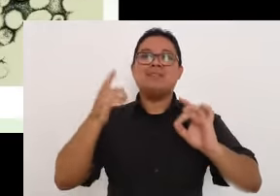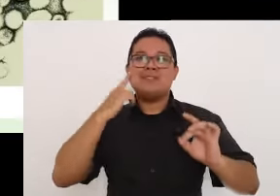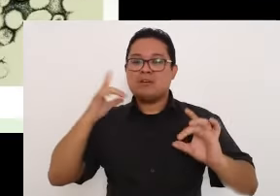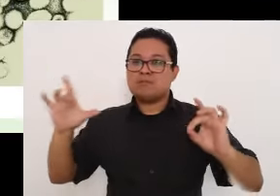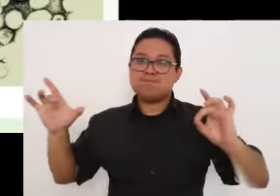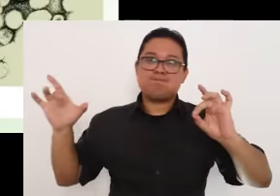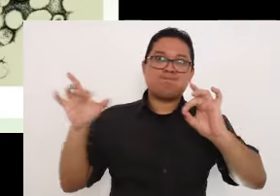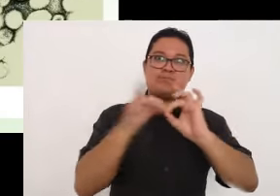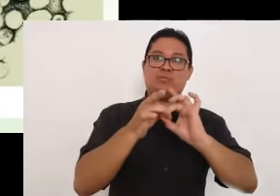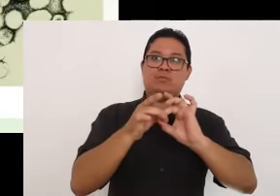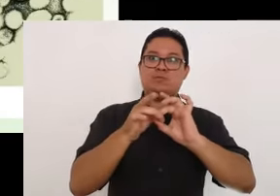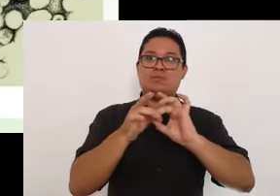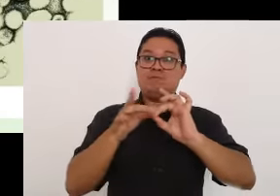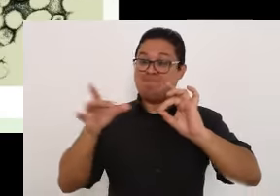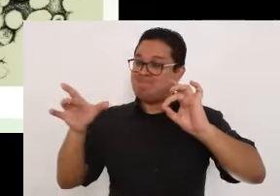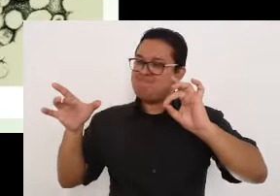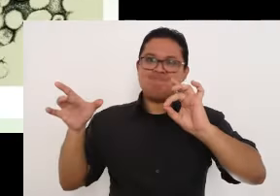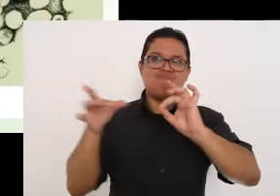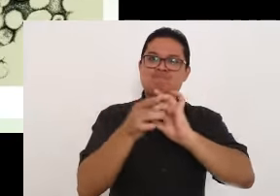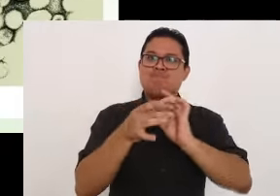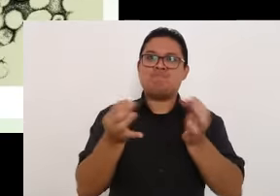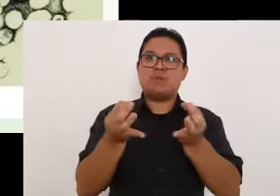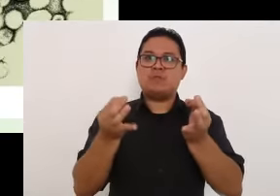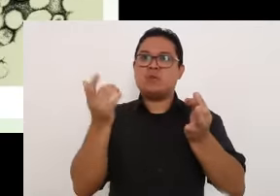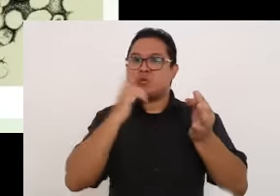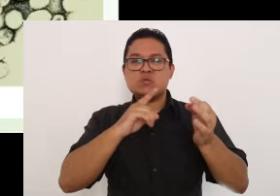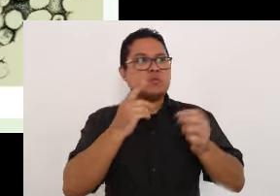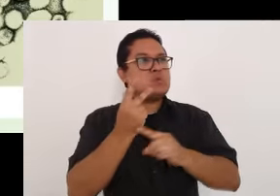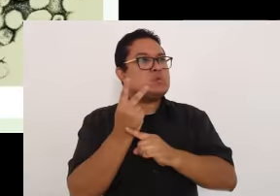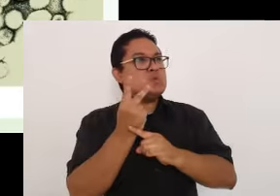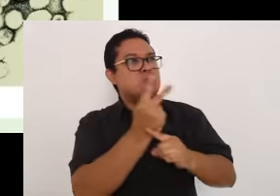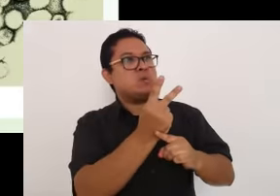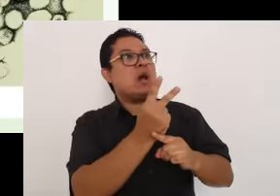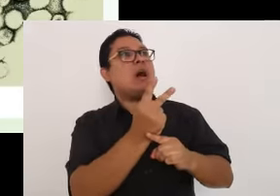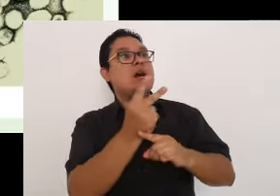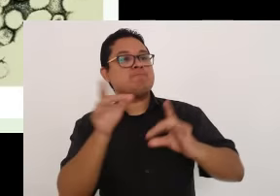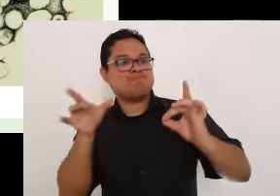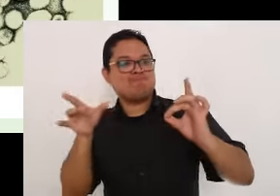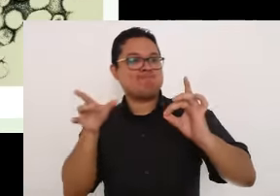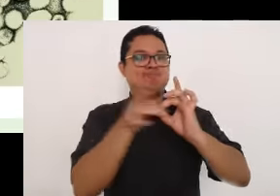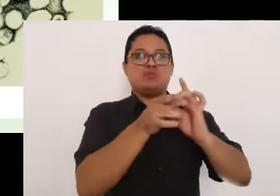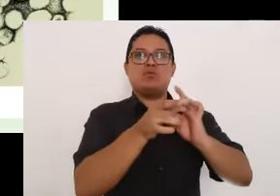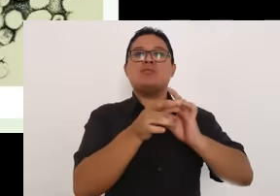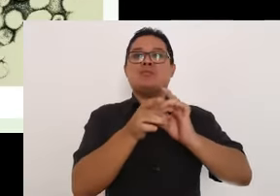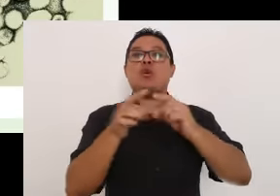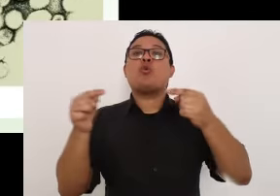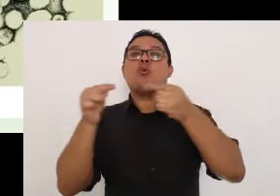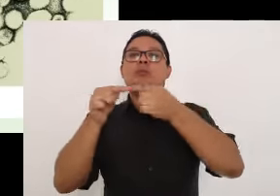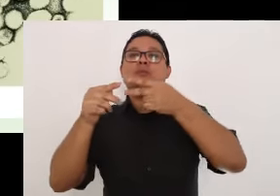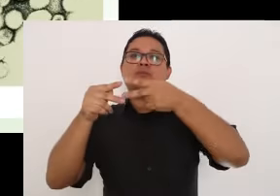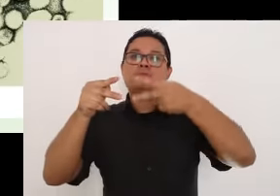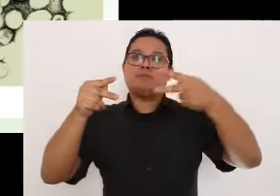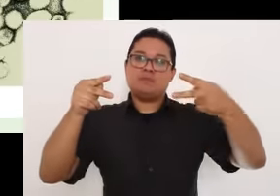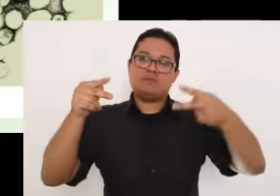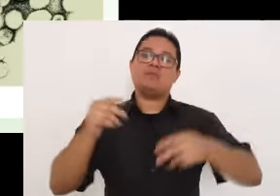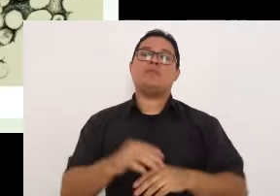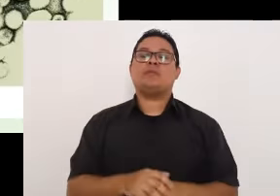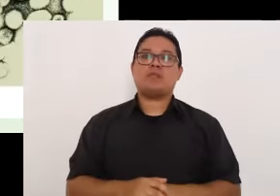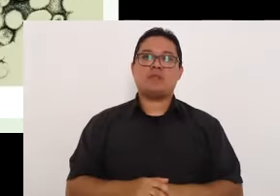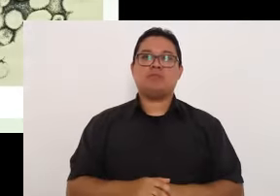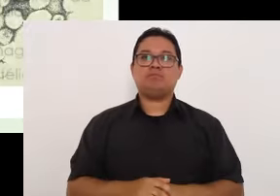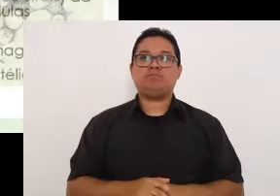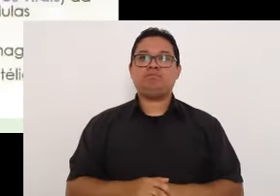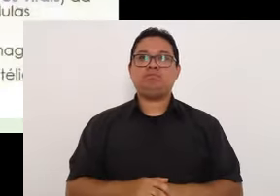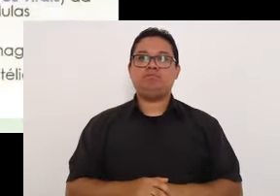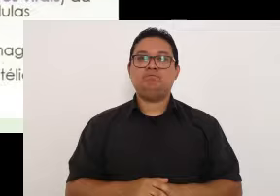aqui. E ele tem o que encaixa certinho na célula hospedeira,